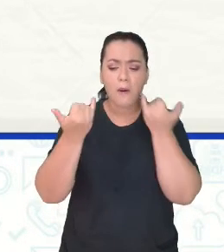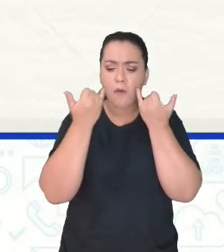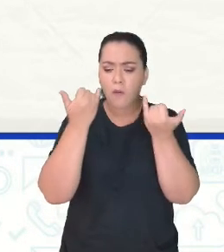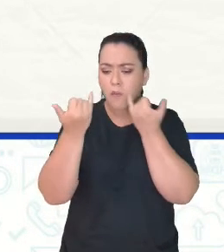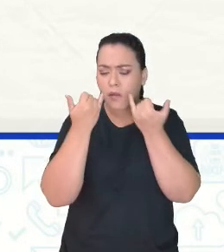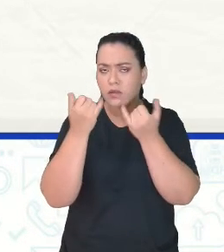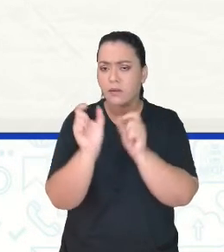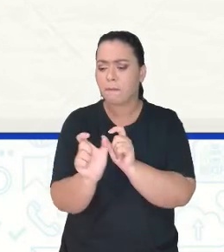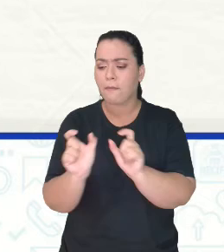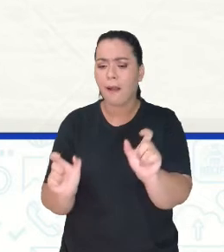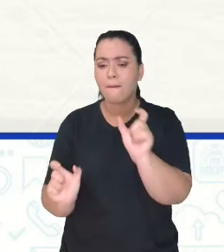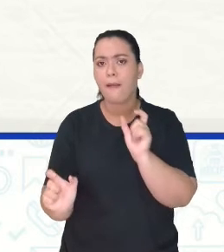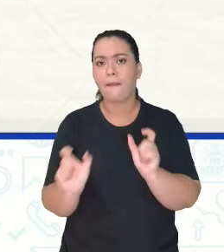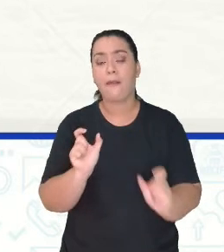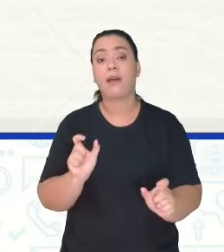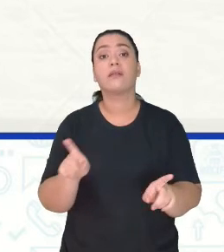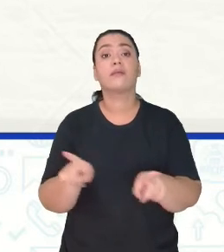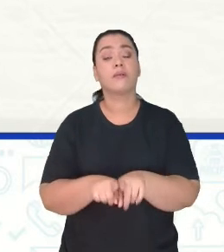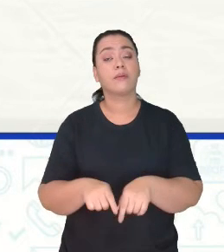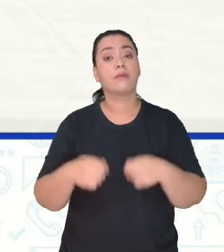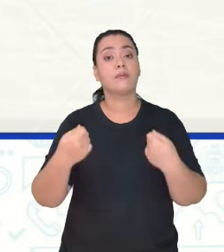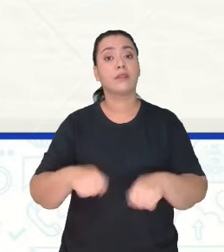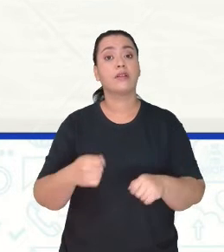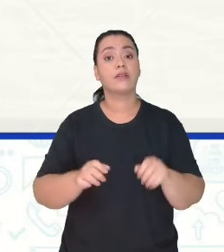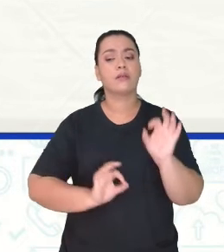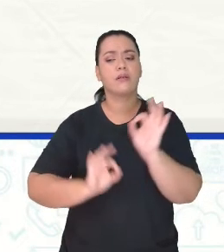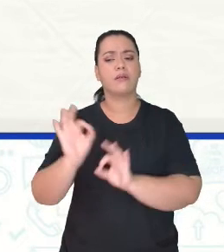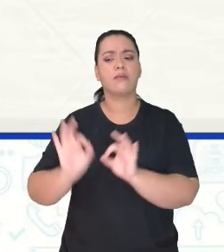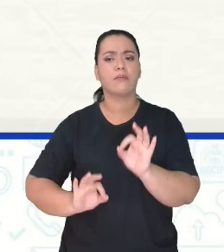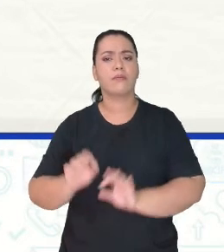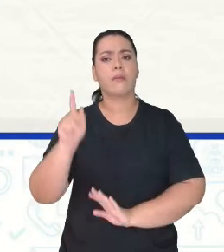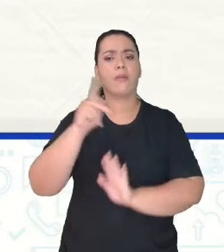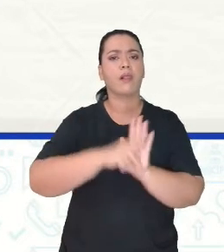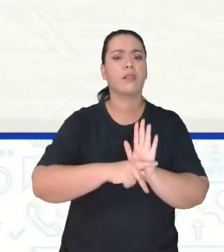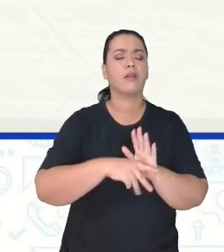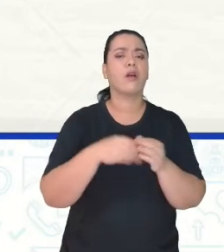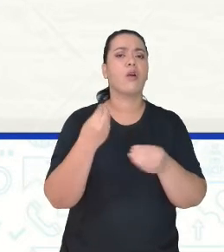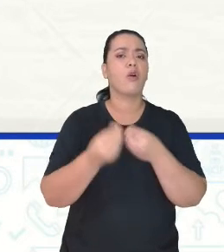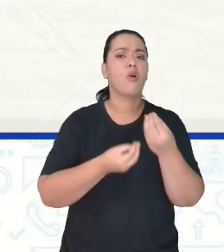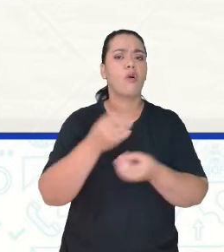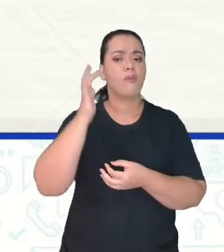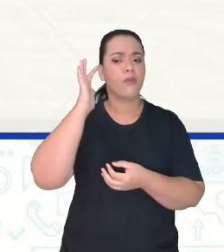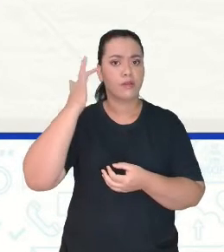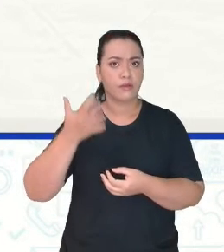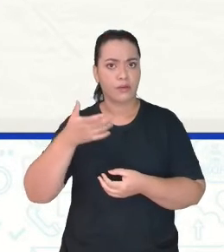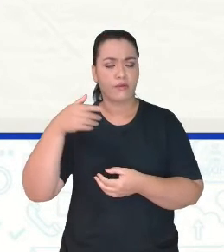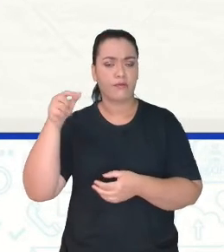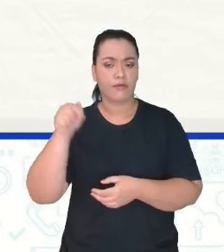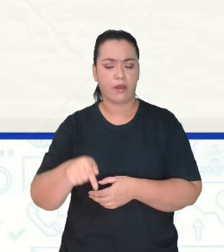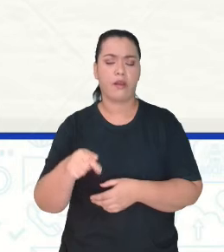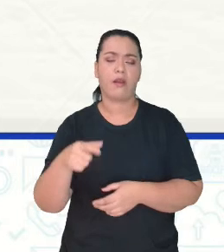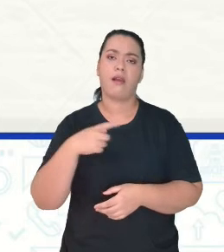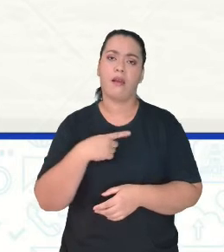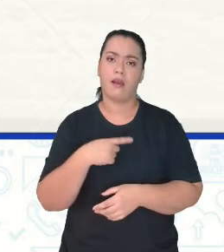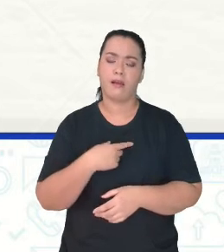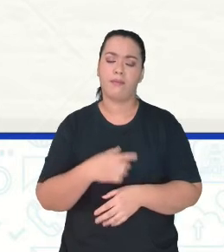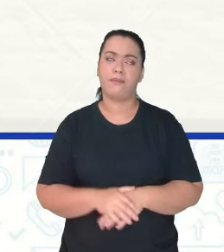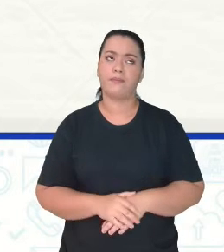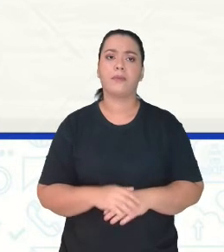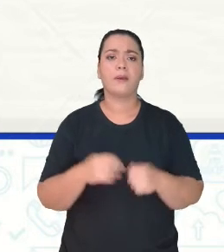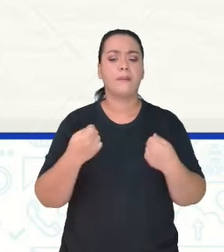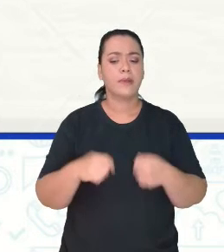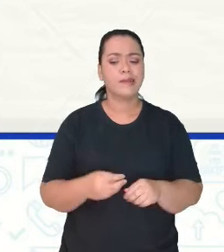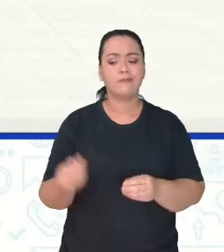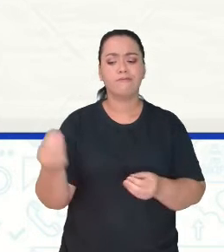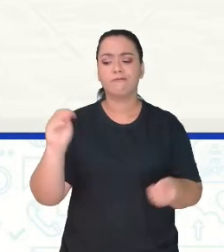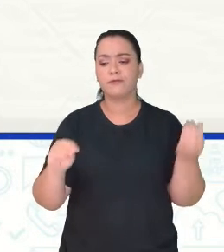Você precisa planejar como você vai resolver aquele determinado problema, ou seja,